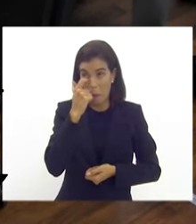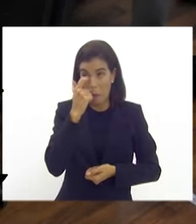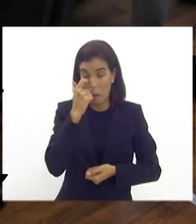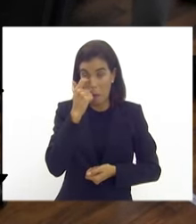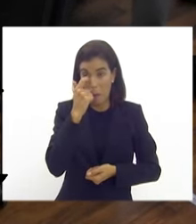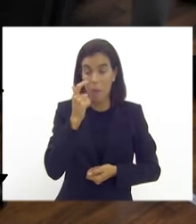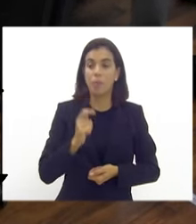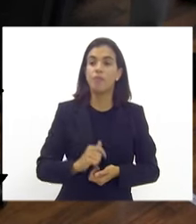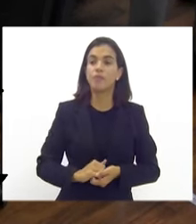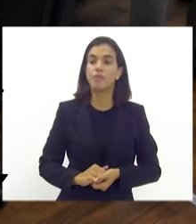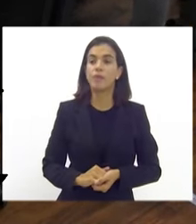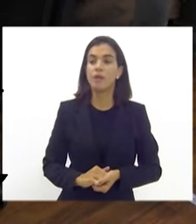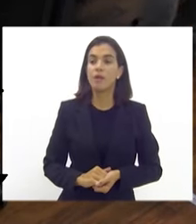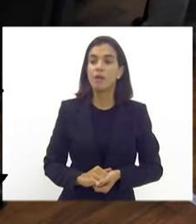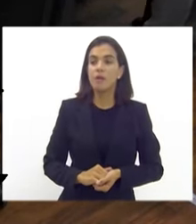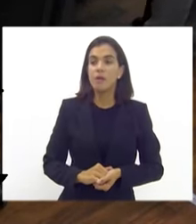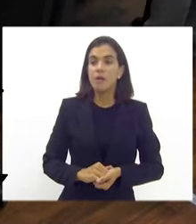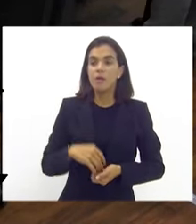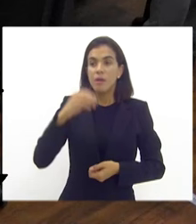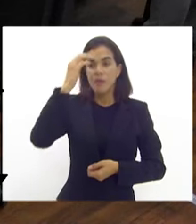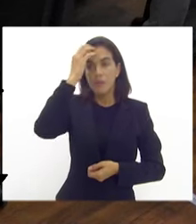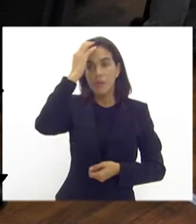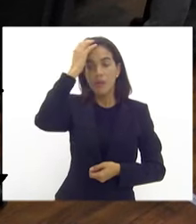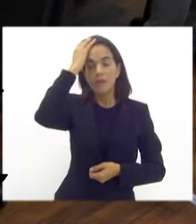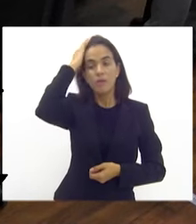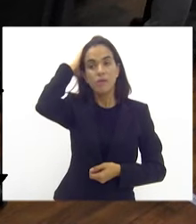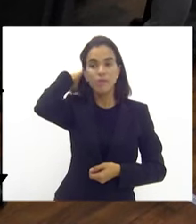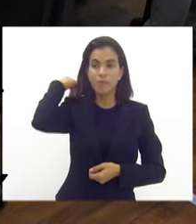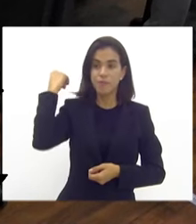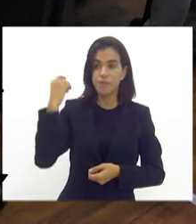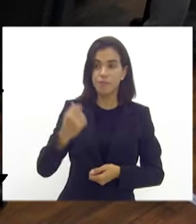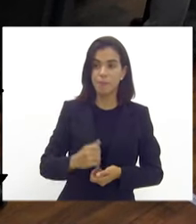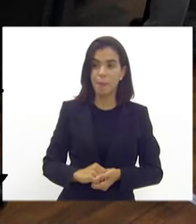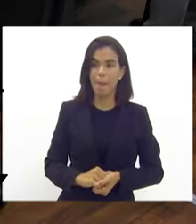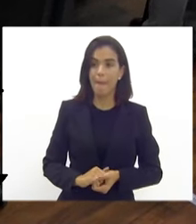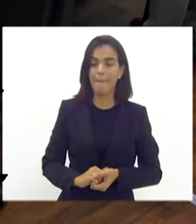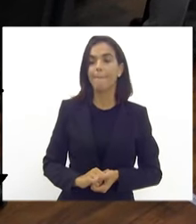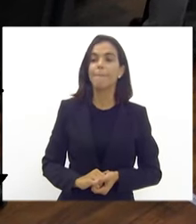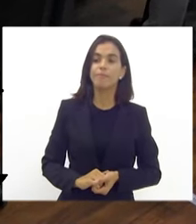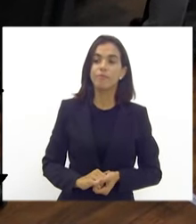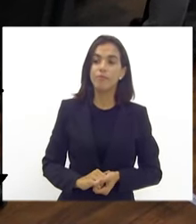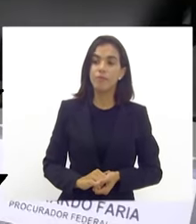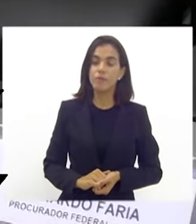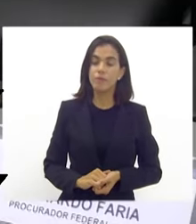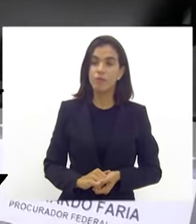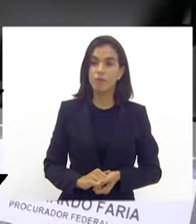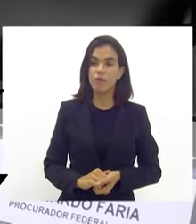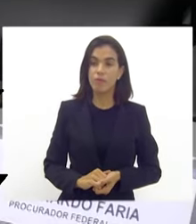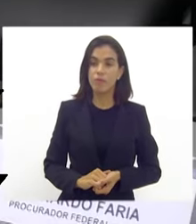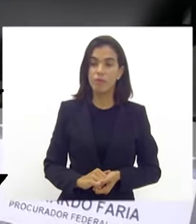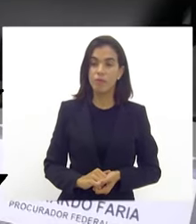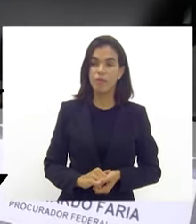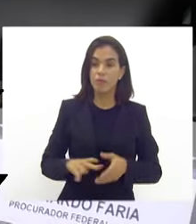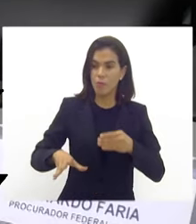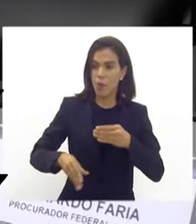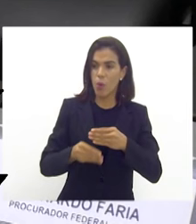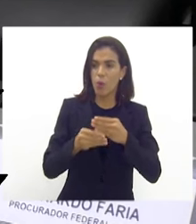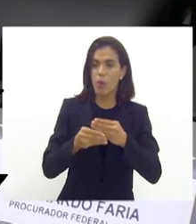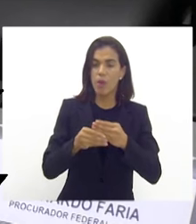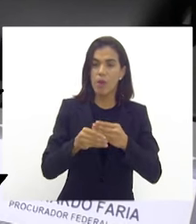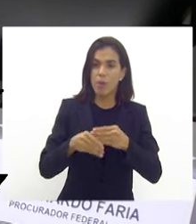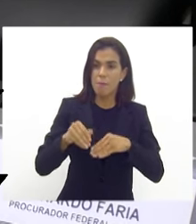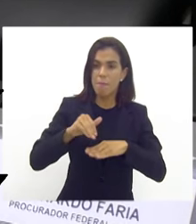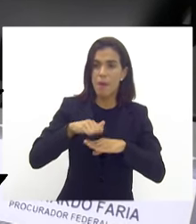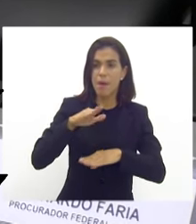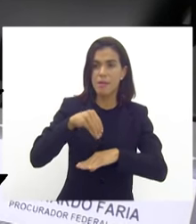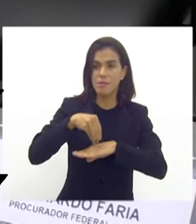lucin posso incluir mais uma uma informação Deputado Pode sim eh é importante eu